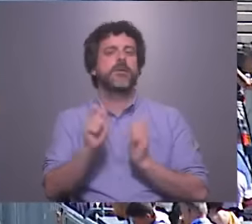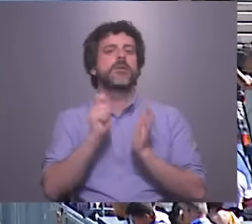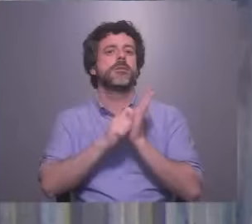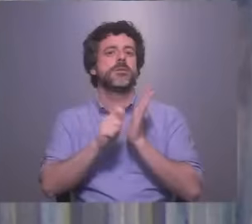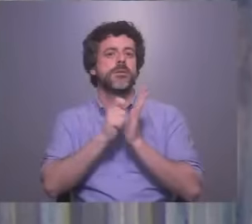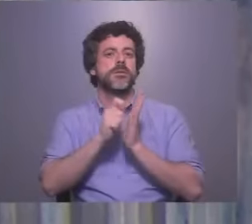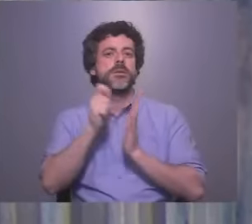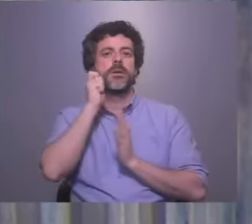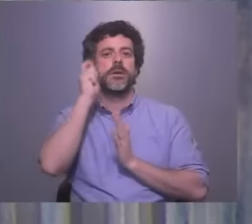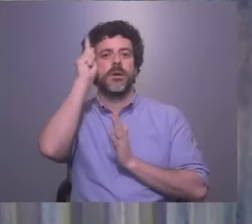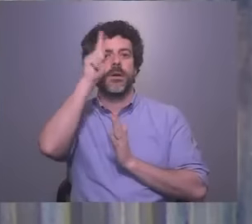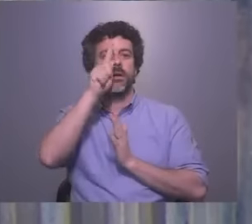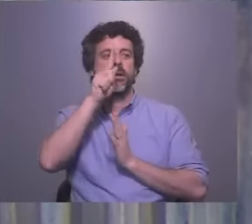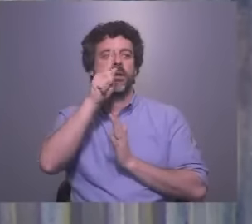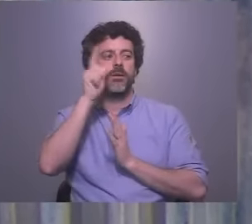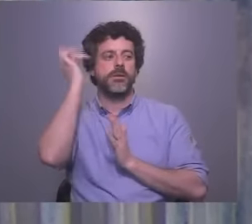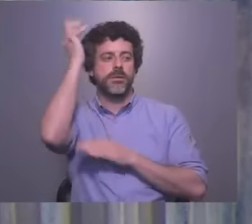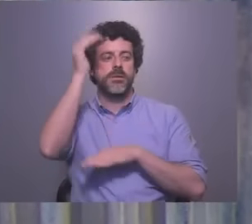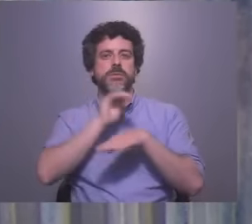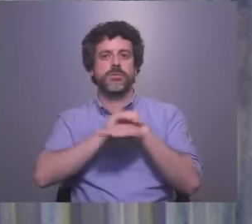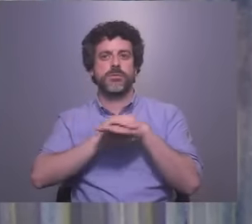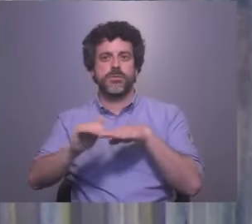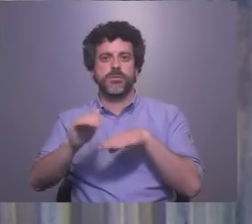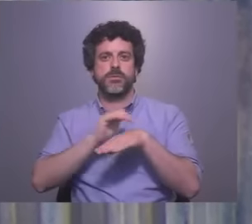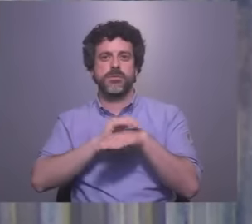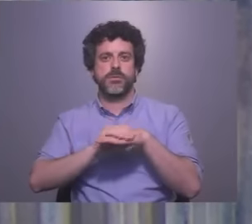Ele está no meio de